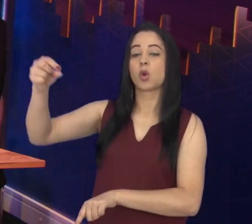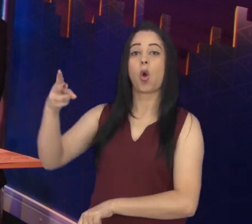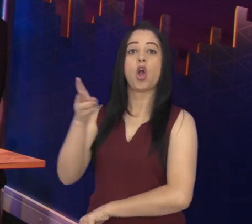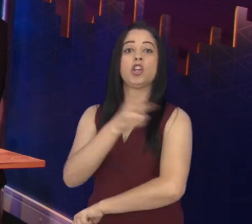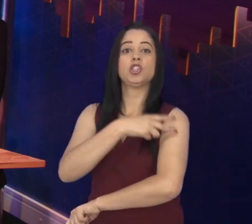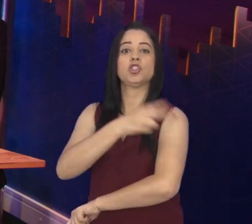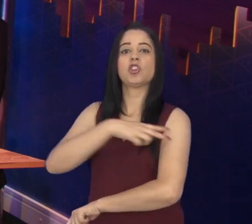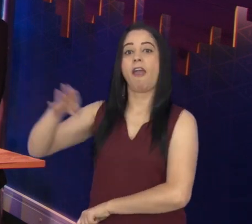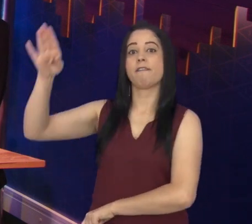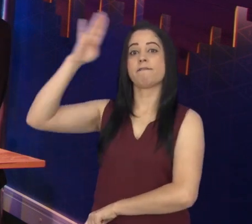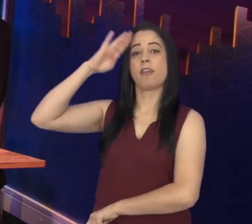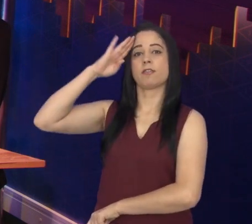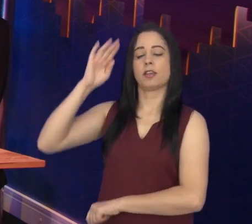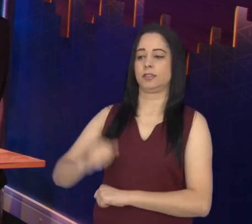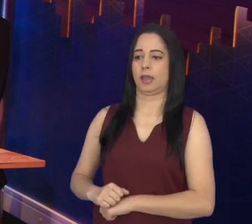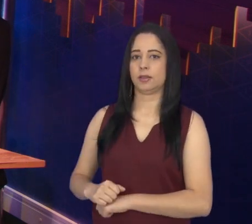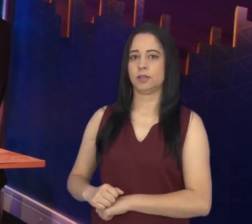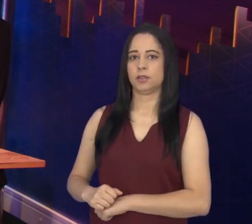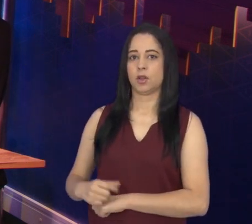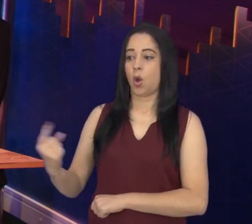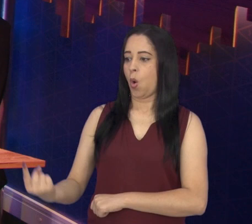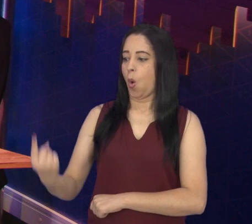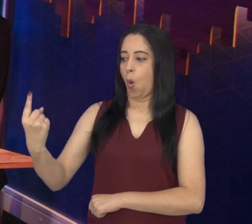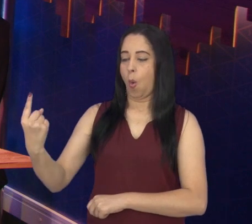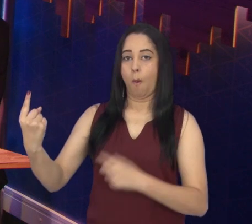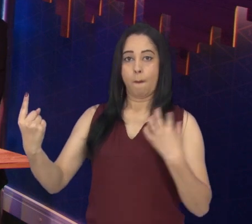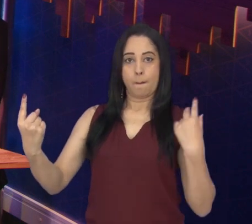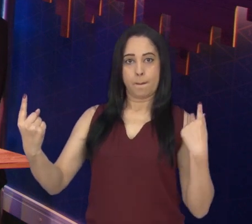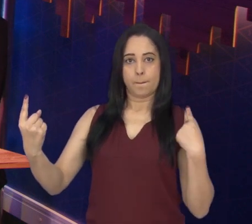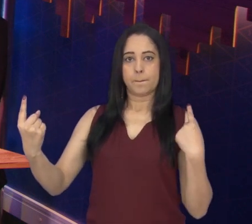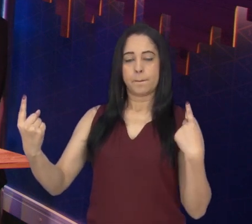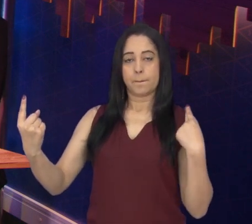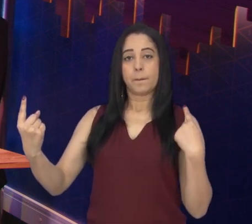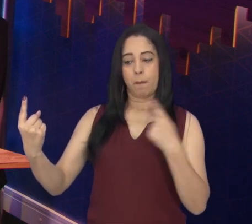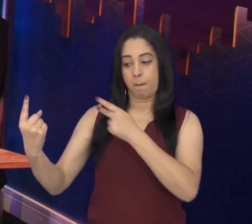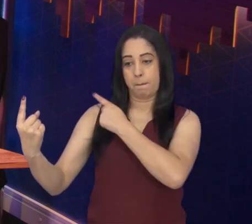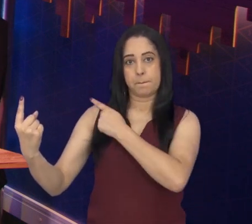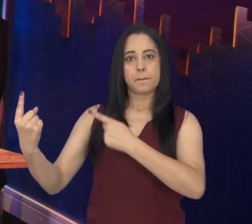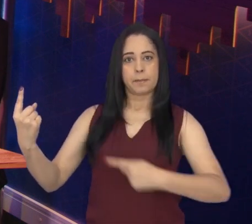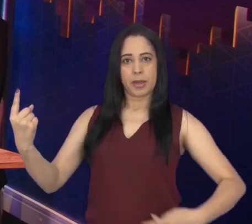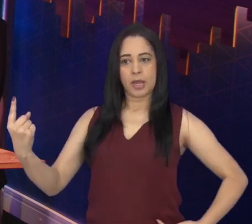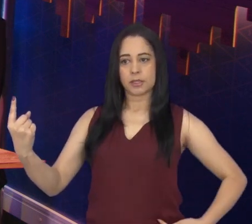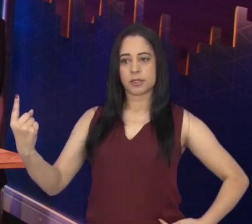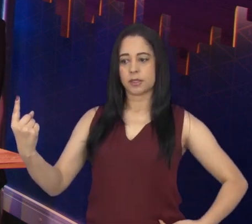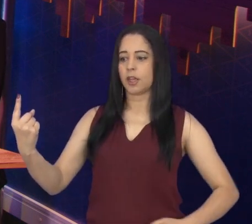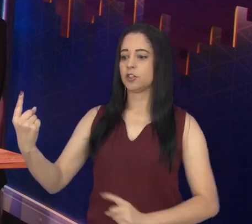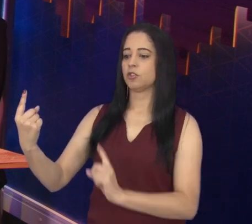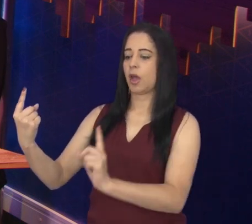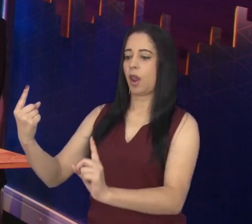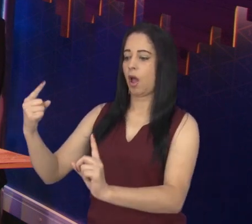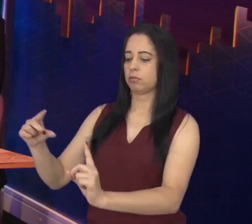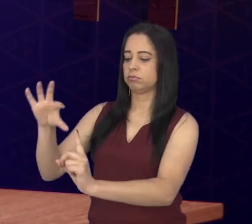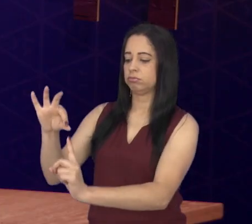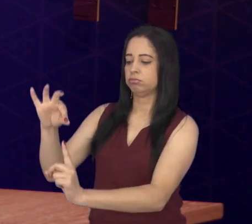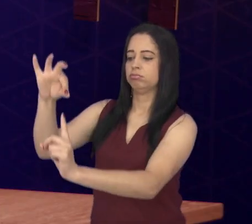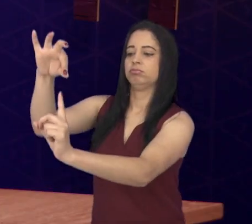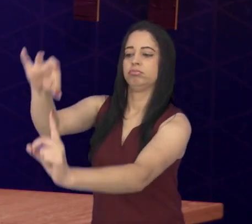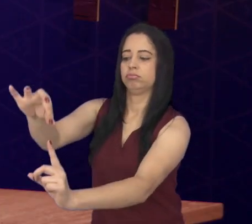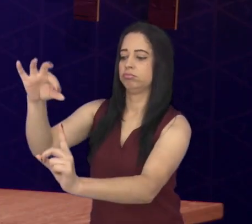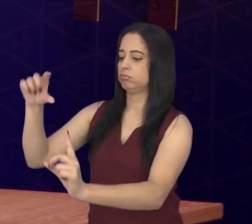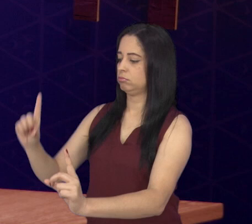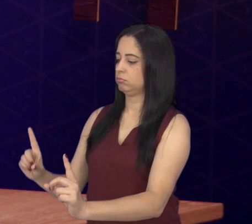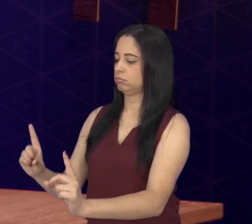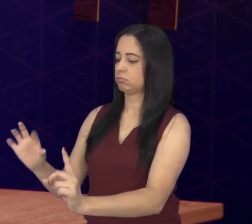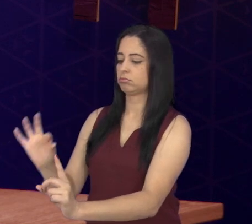Os líderes do exército são indicados do presidente. O presidente ele também indica ministros para o